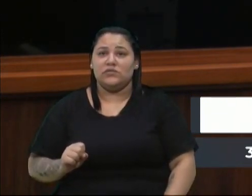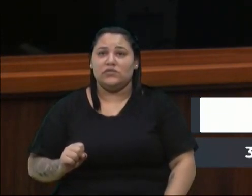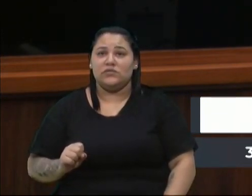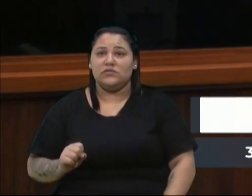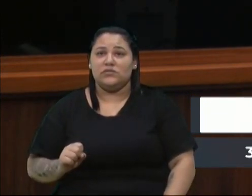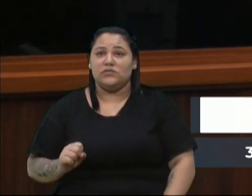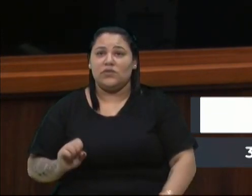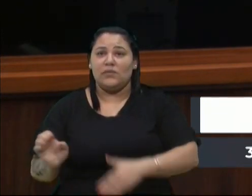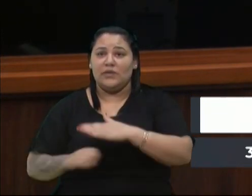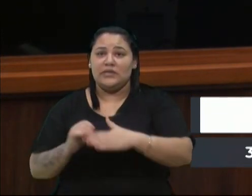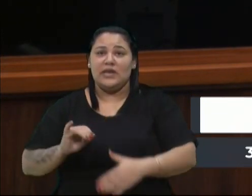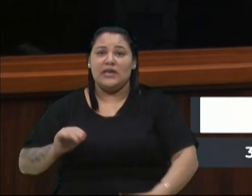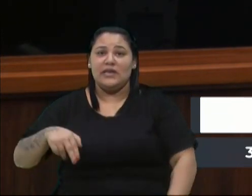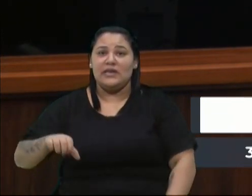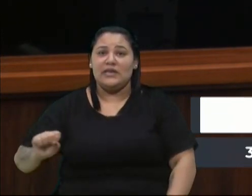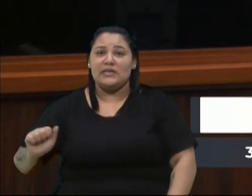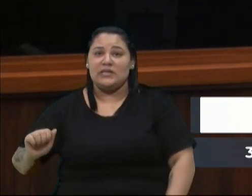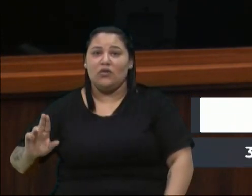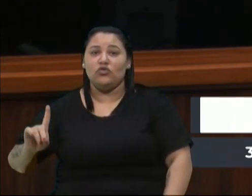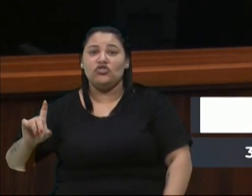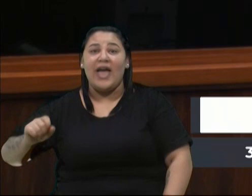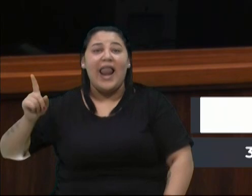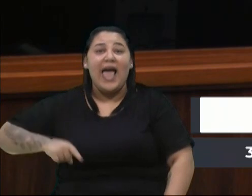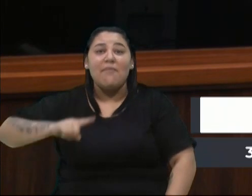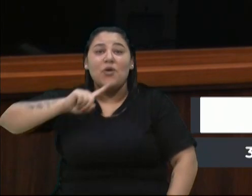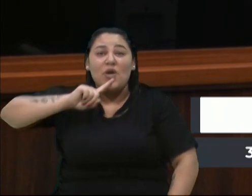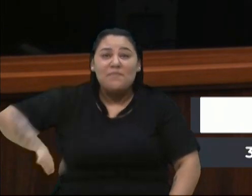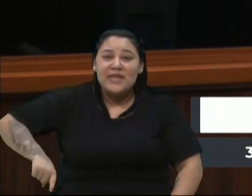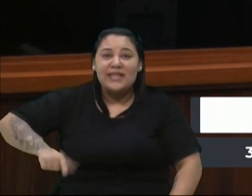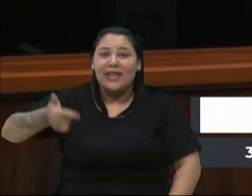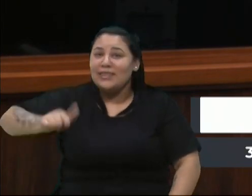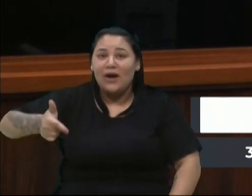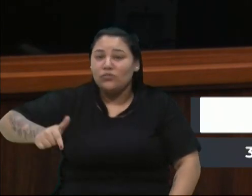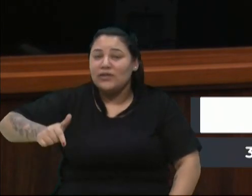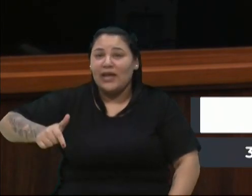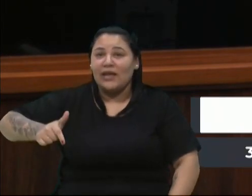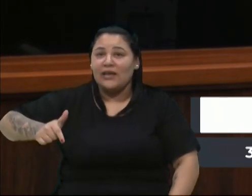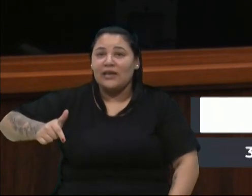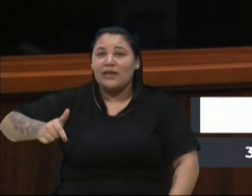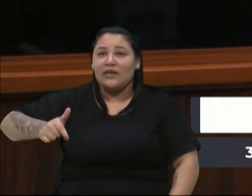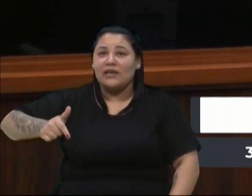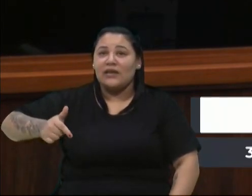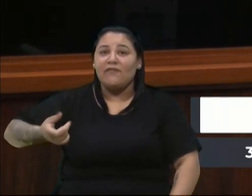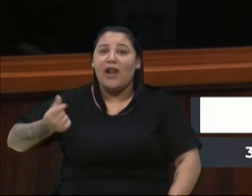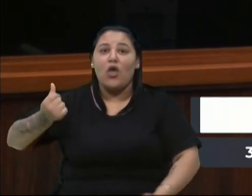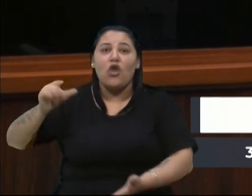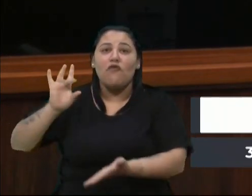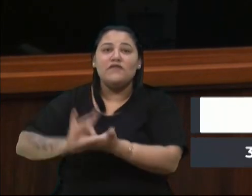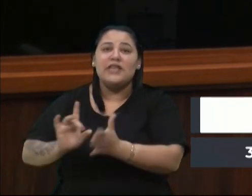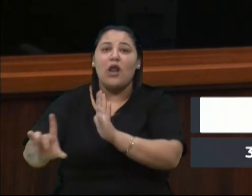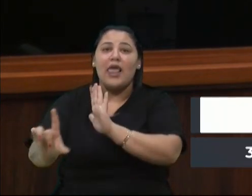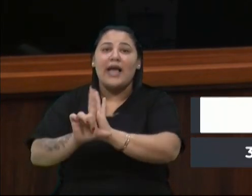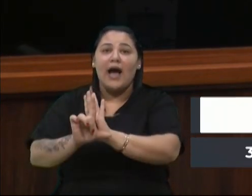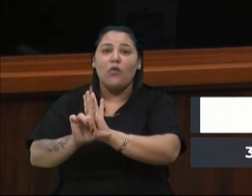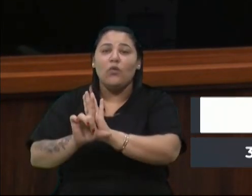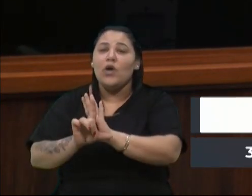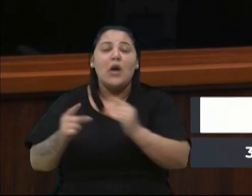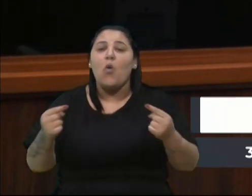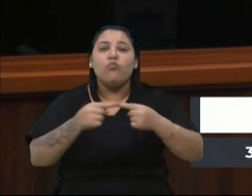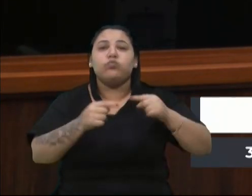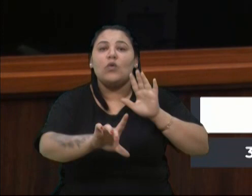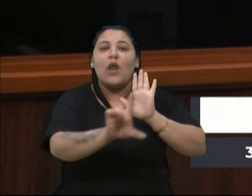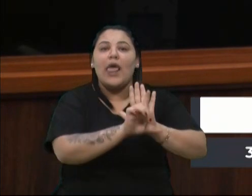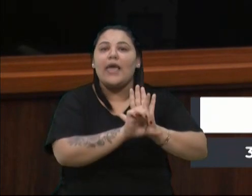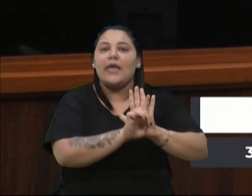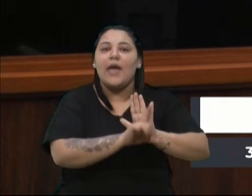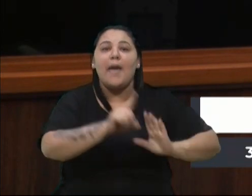vedada. Portanto, não tem valor legal. Ela admite que há a quarteirização, mas diz que isso há previsão. Não há.